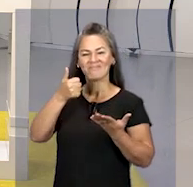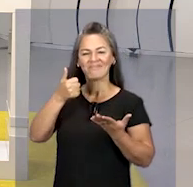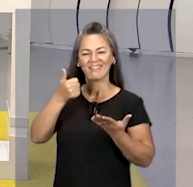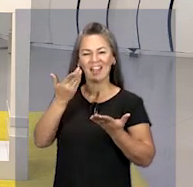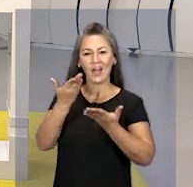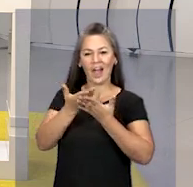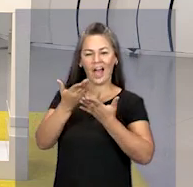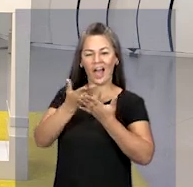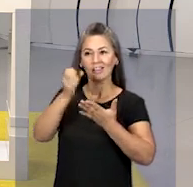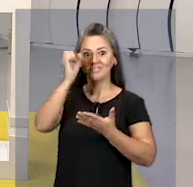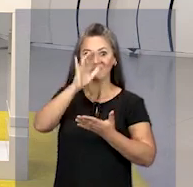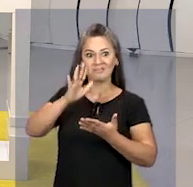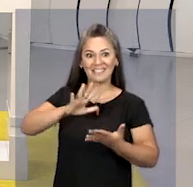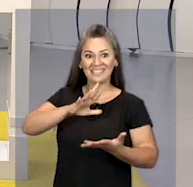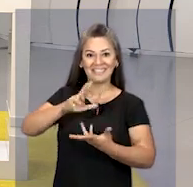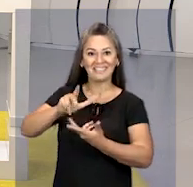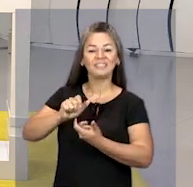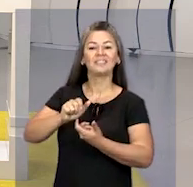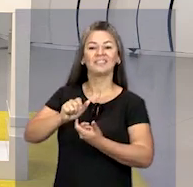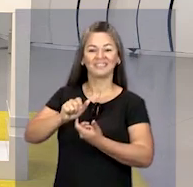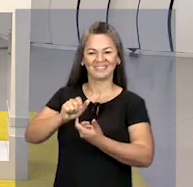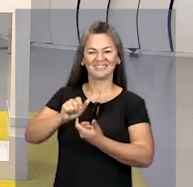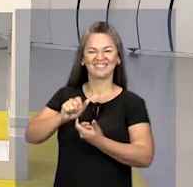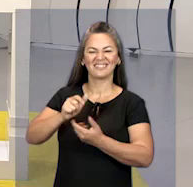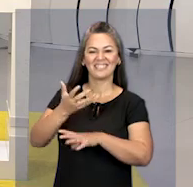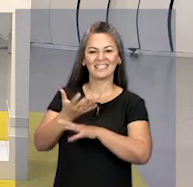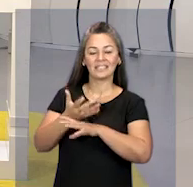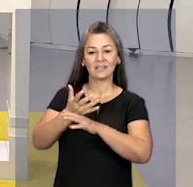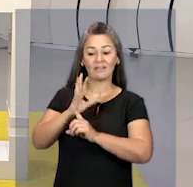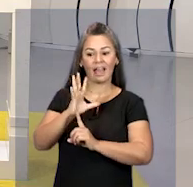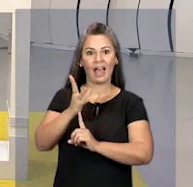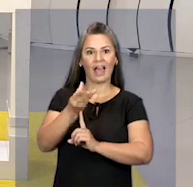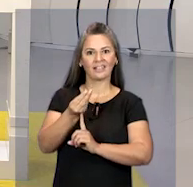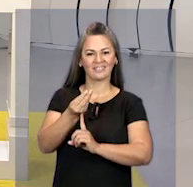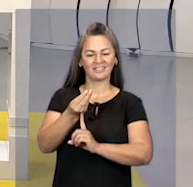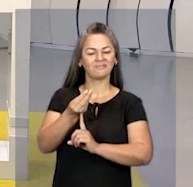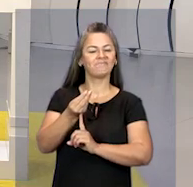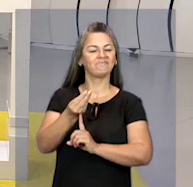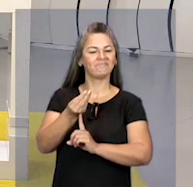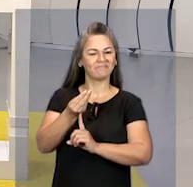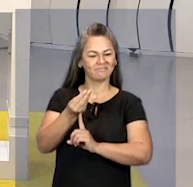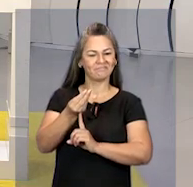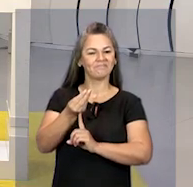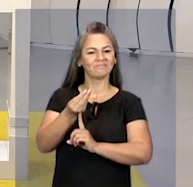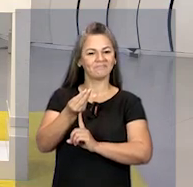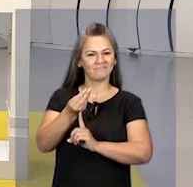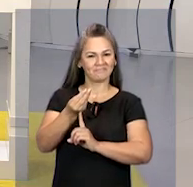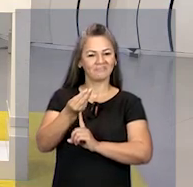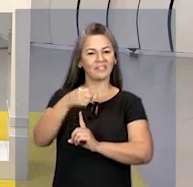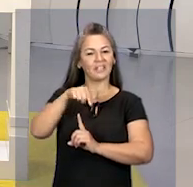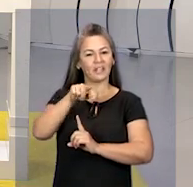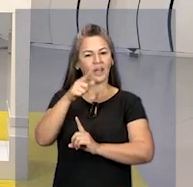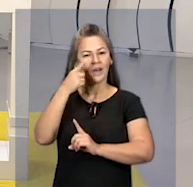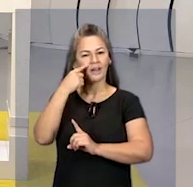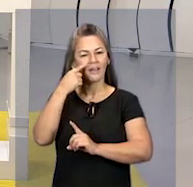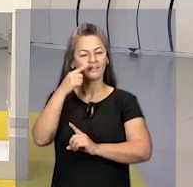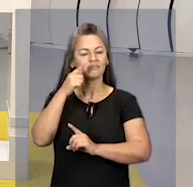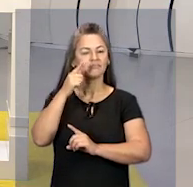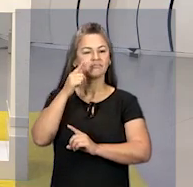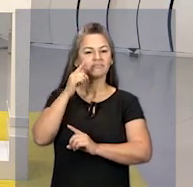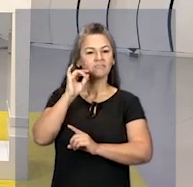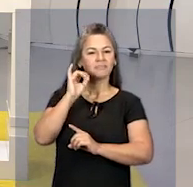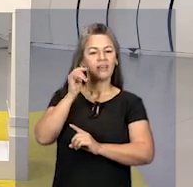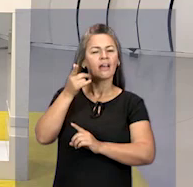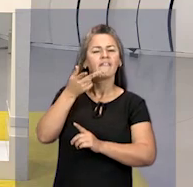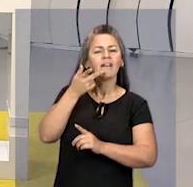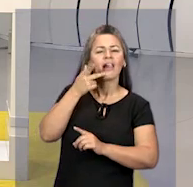aula do mundo, a aula de arte. Estamos aqui preparados, eu quero começar então essa aula lembrando vocês um pouco da aula passada.